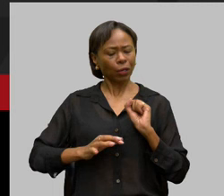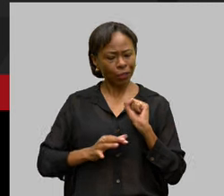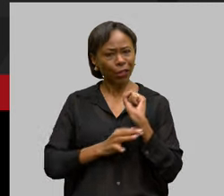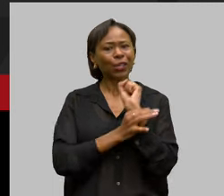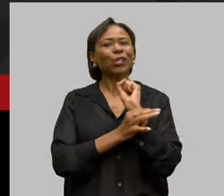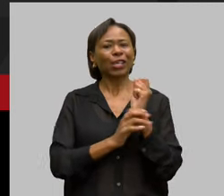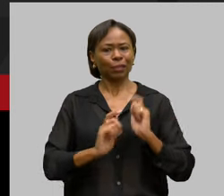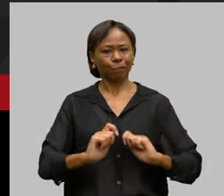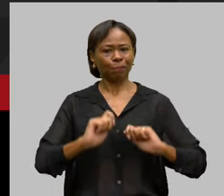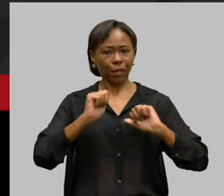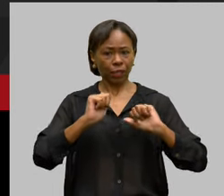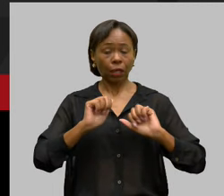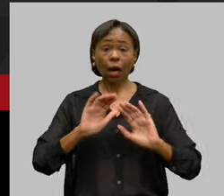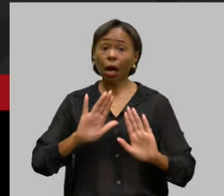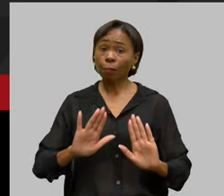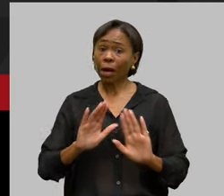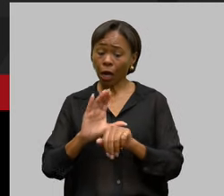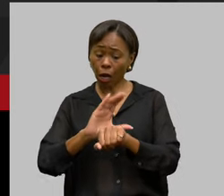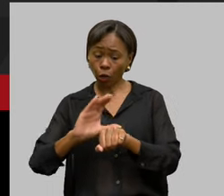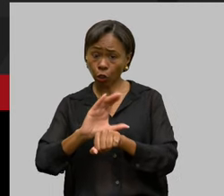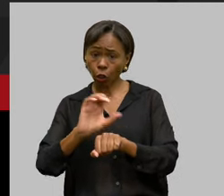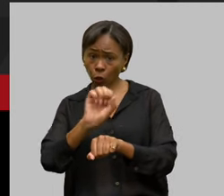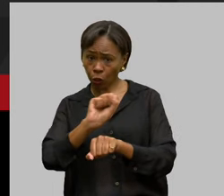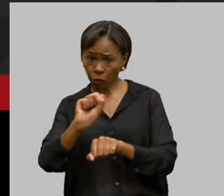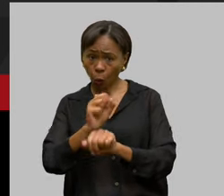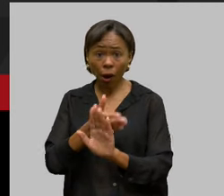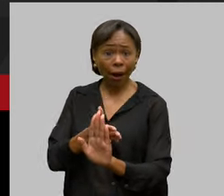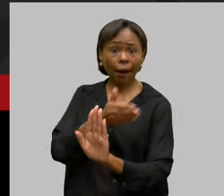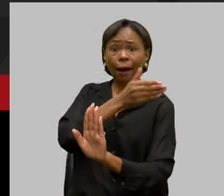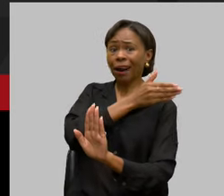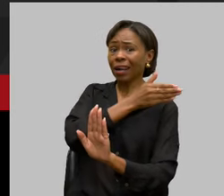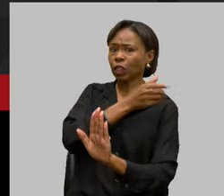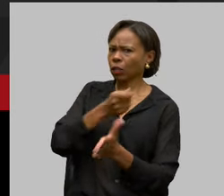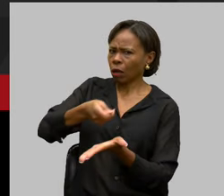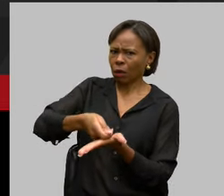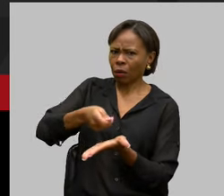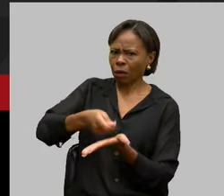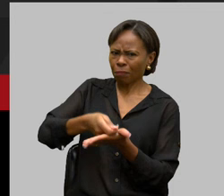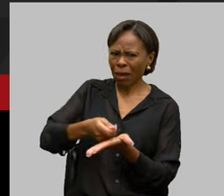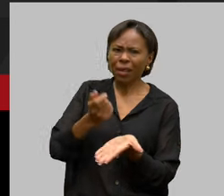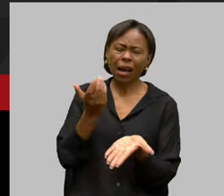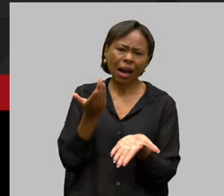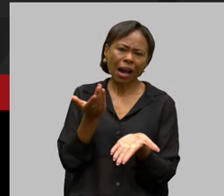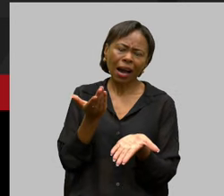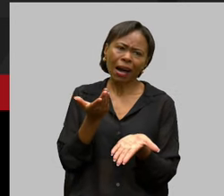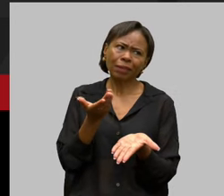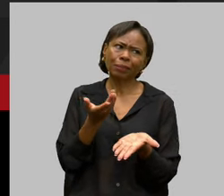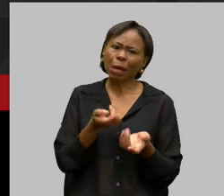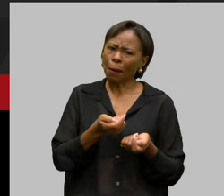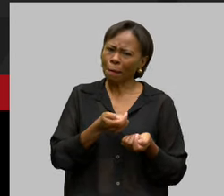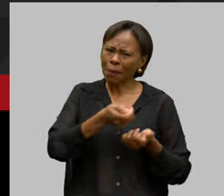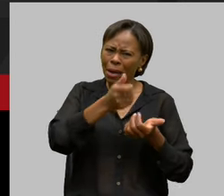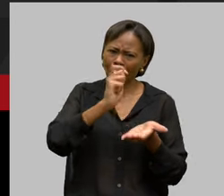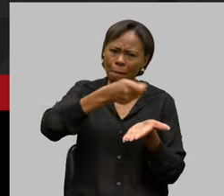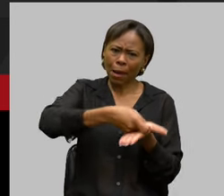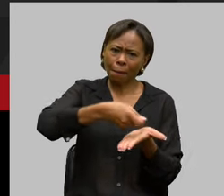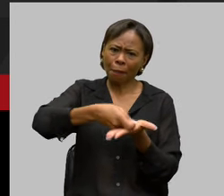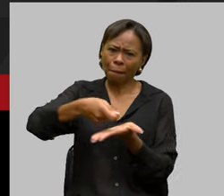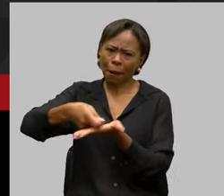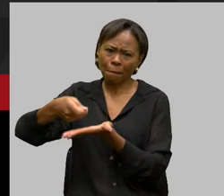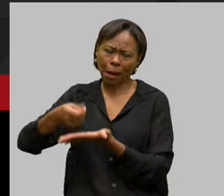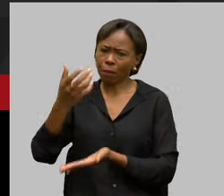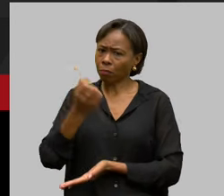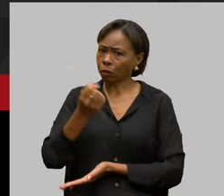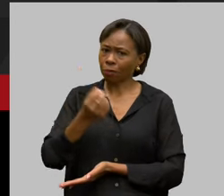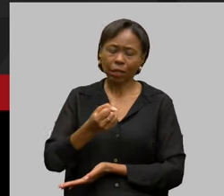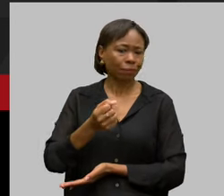88 não se exigia contribuições para que aquele Servidor Público eh tivesse essa Seguridade previdenciária tanto